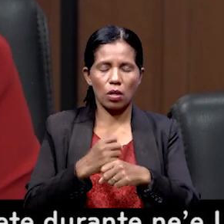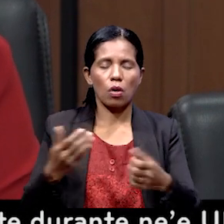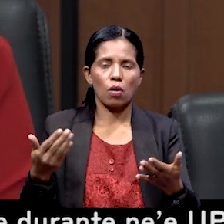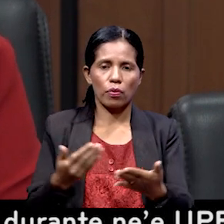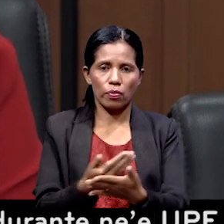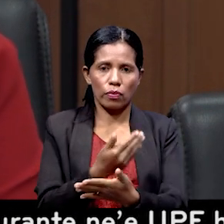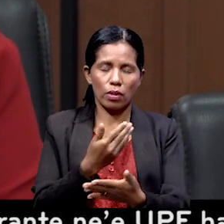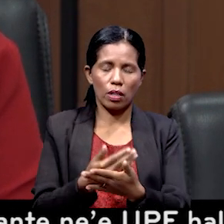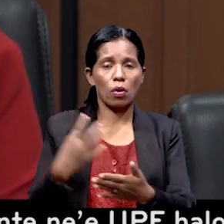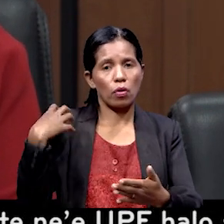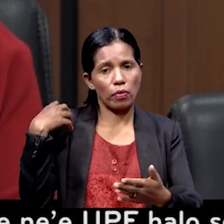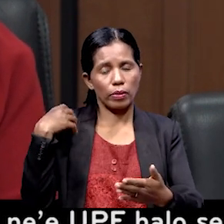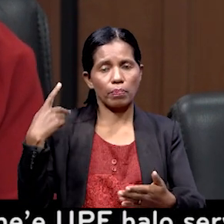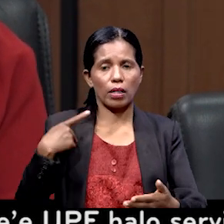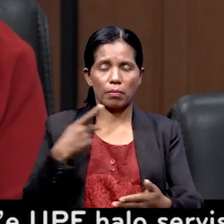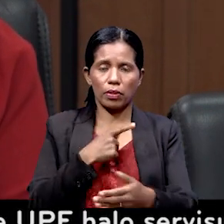fundo de infraestrutura. Também,